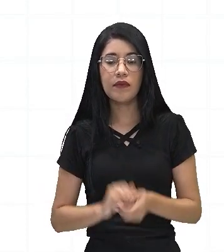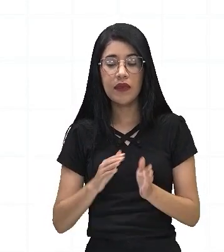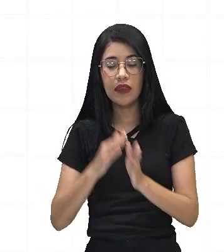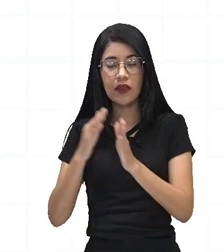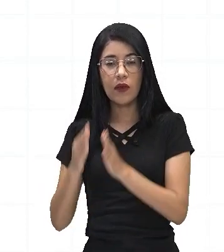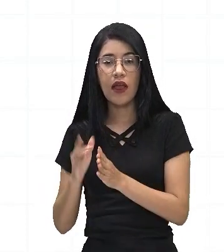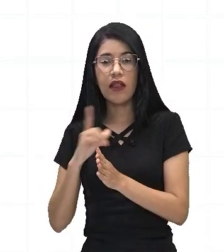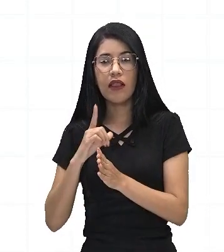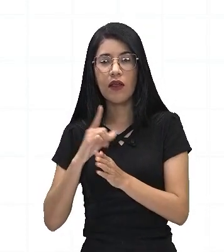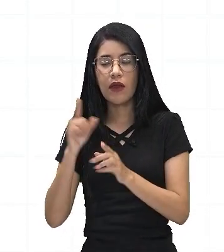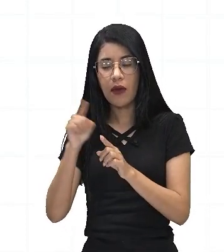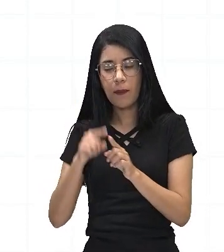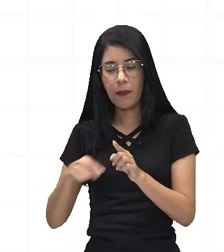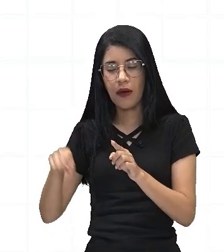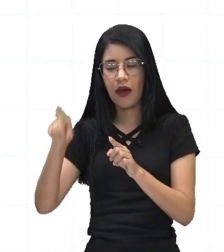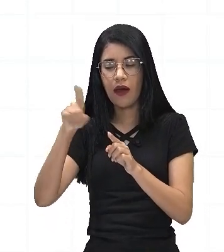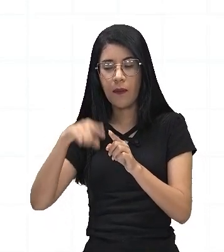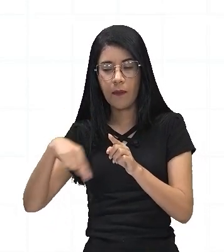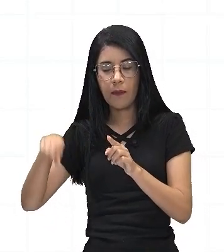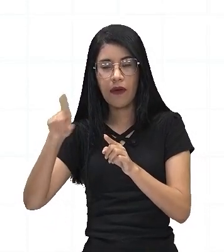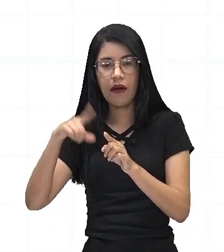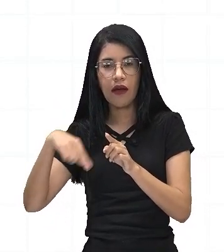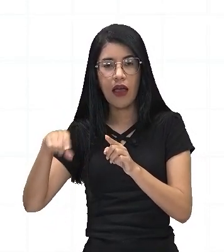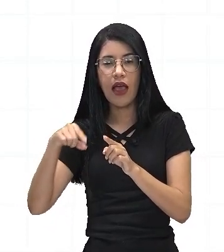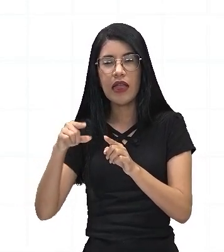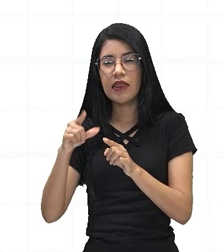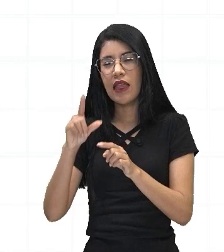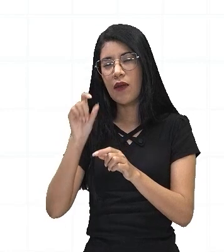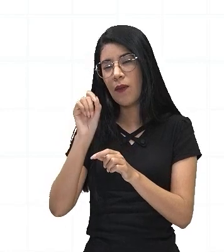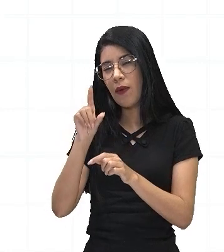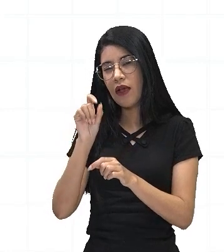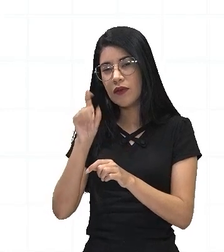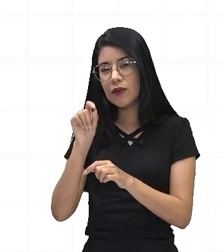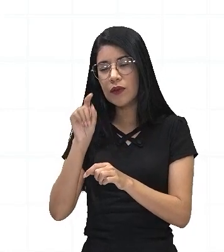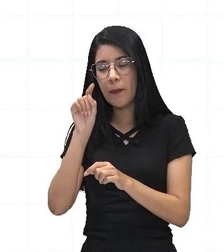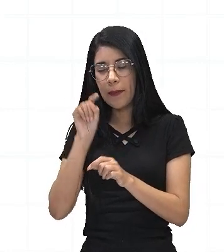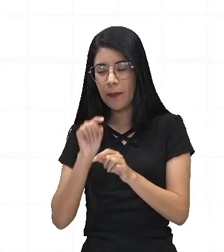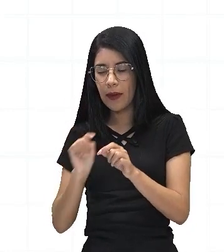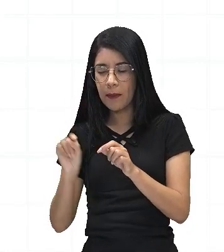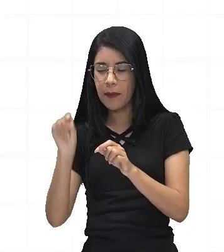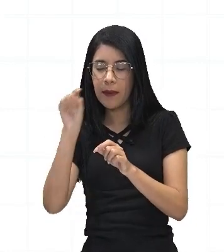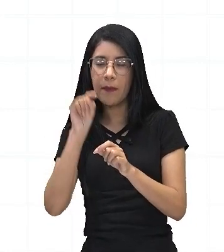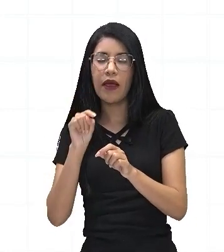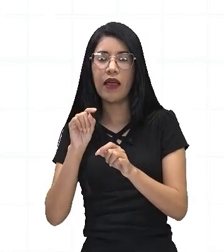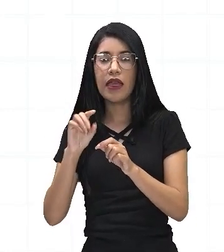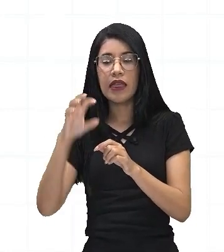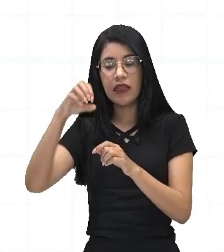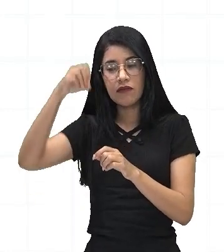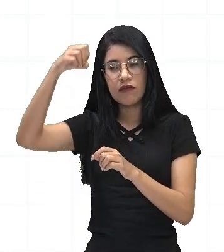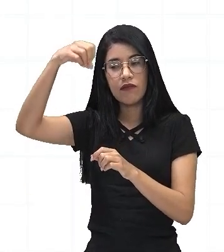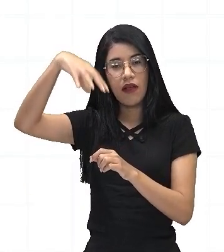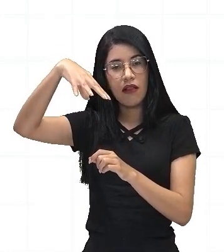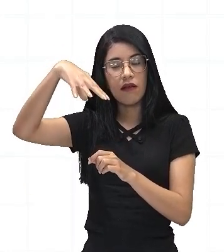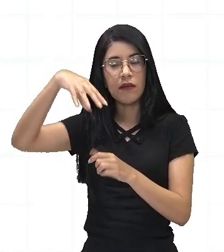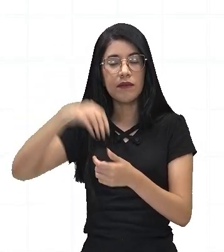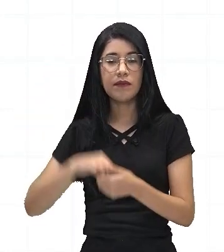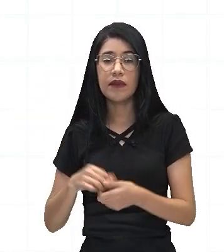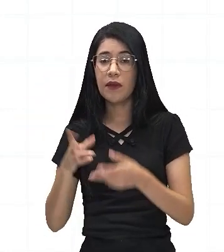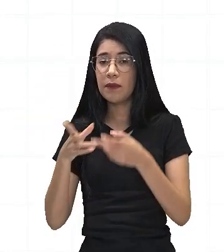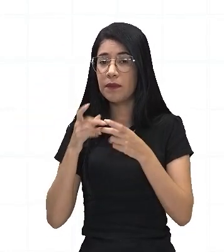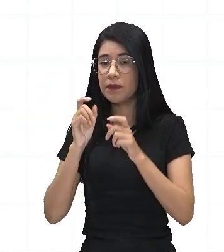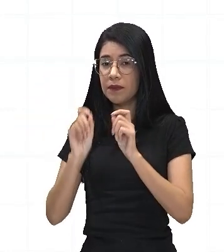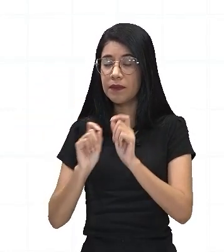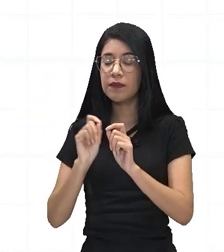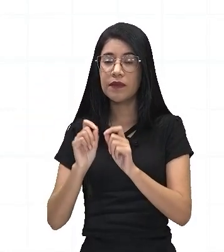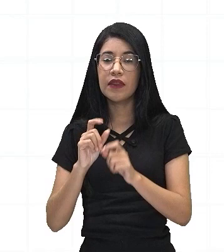algumas espiras. E esses pontinhos azuis são os elétrons. E lá em cima eu tenho uma lâmpada. Dá só uma olhada